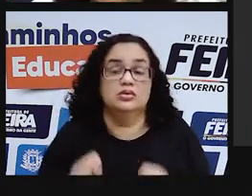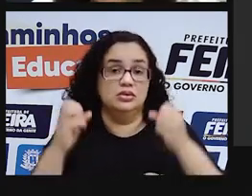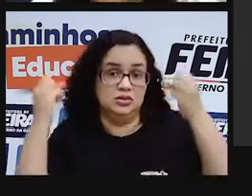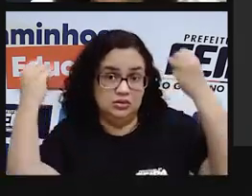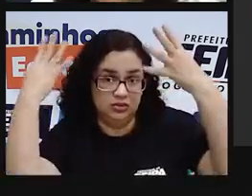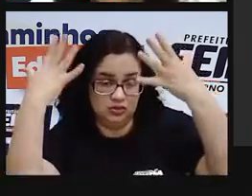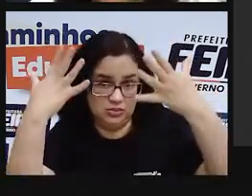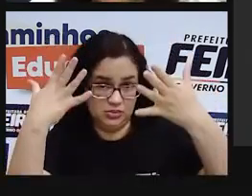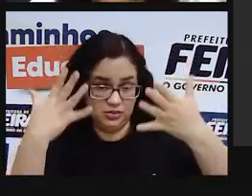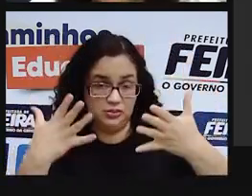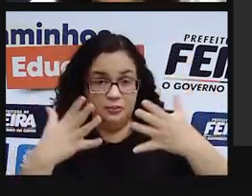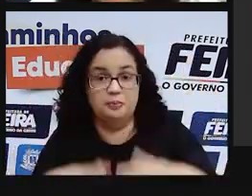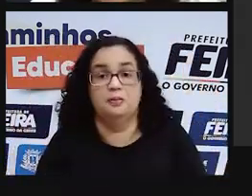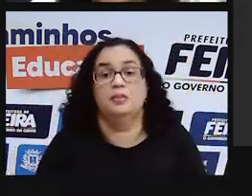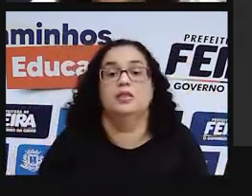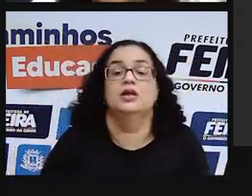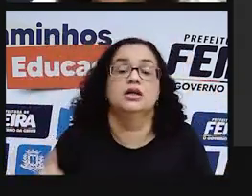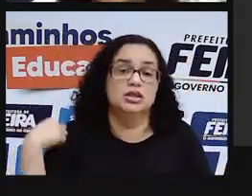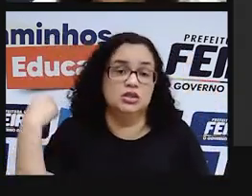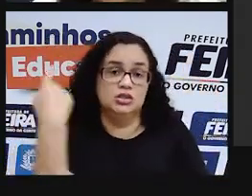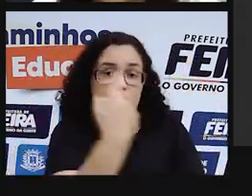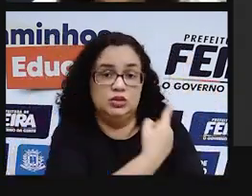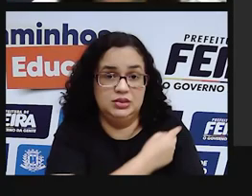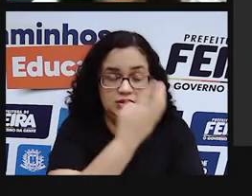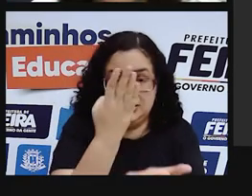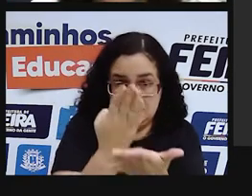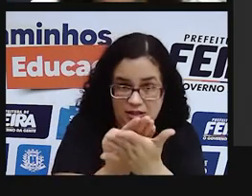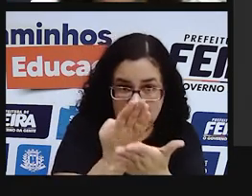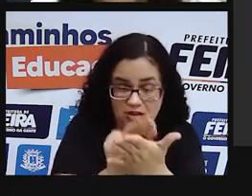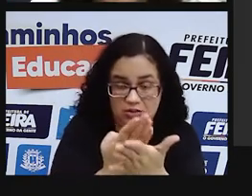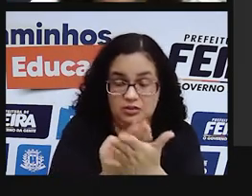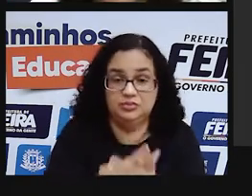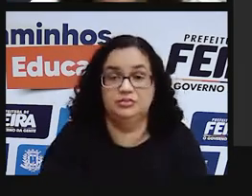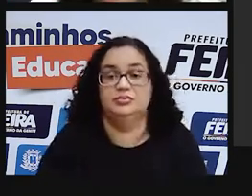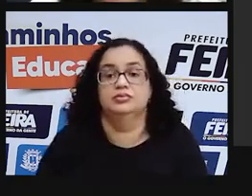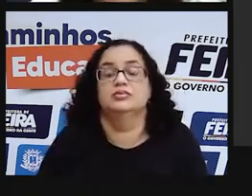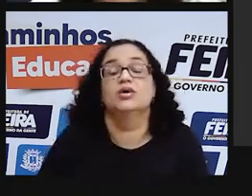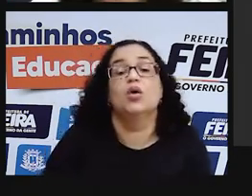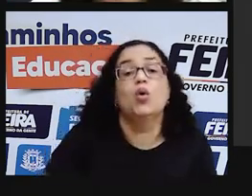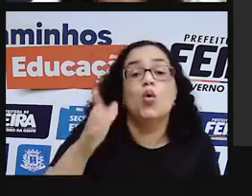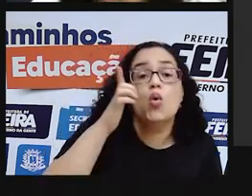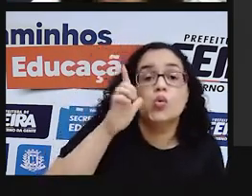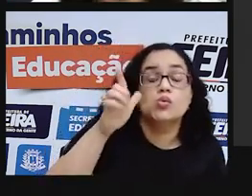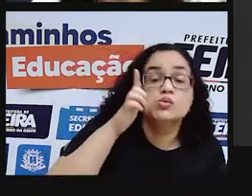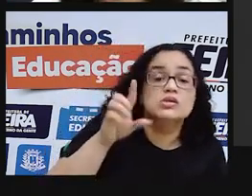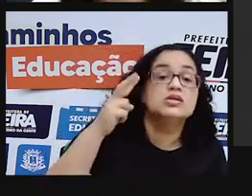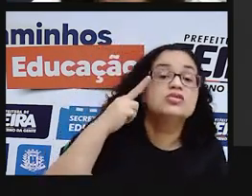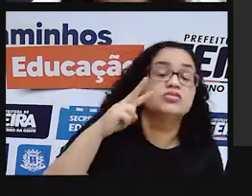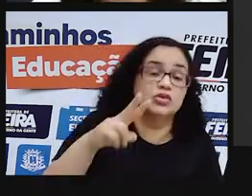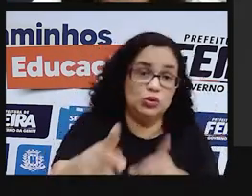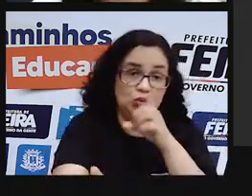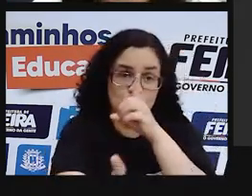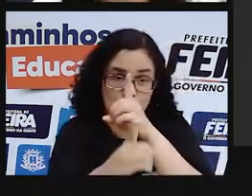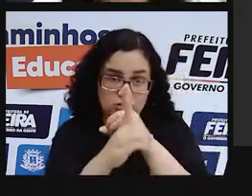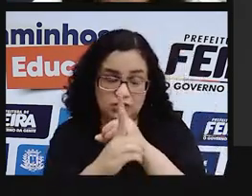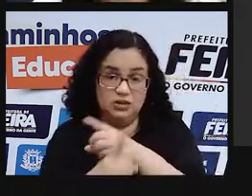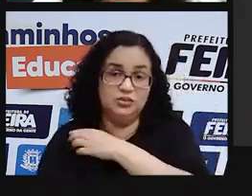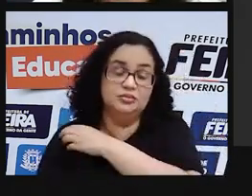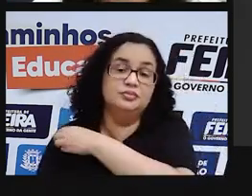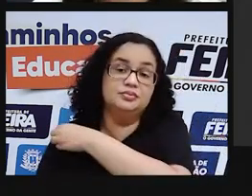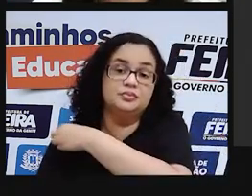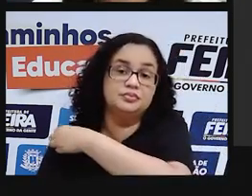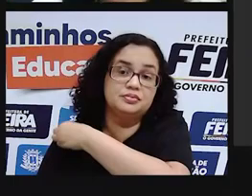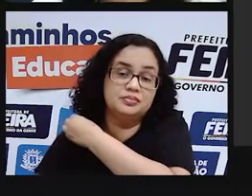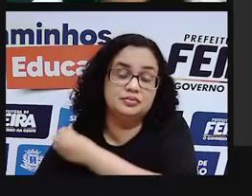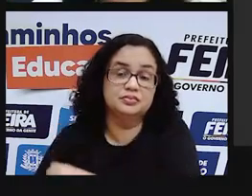comentou aqui ó na nossa aula Oi e aí estão conseguindo ver Já acharam aí